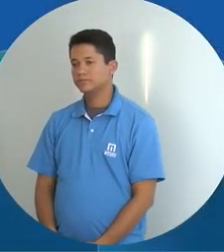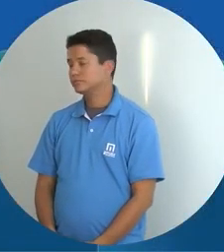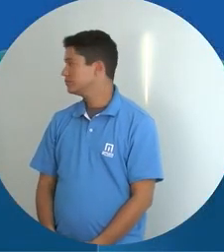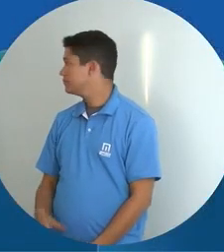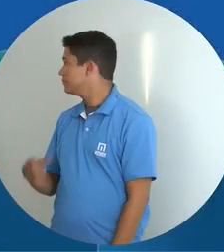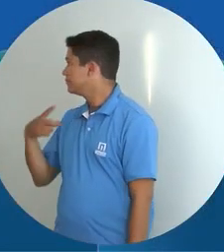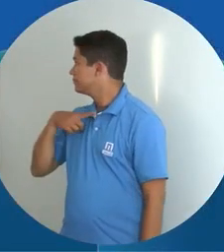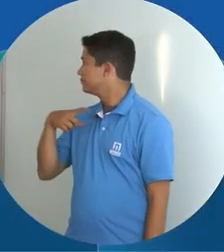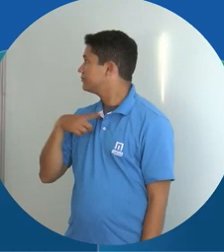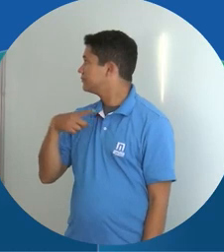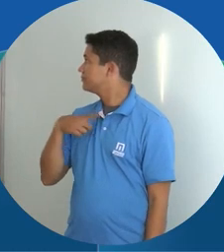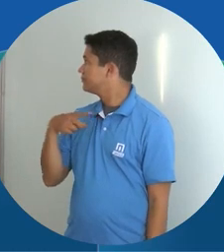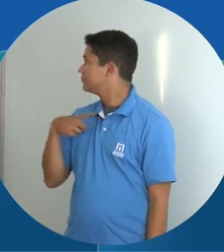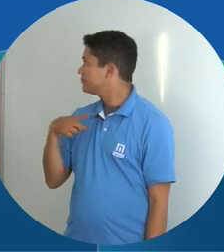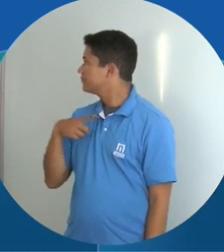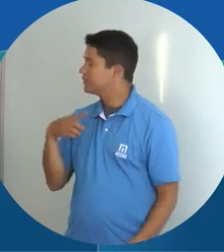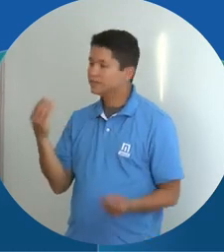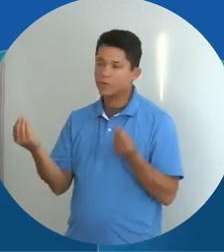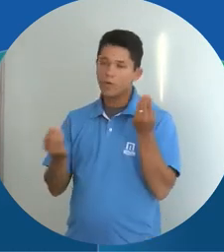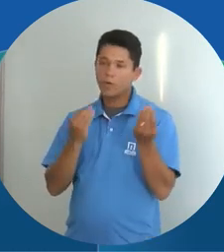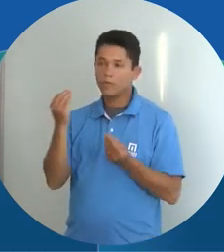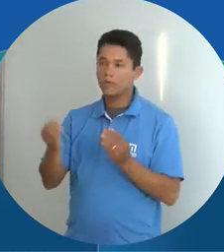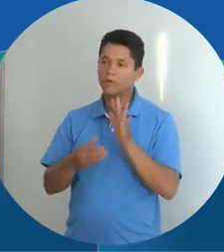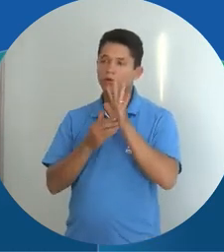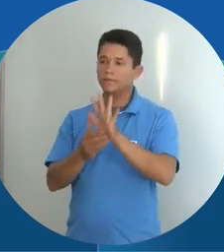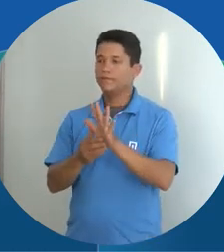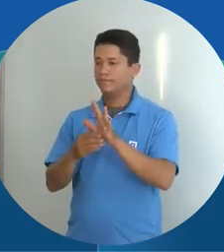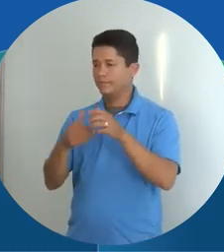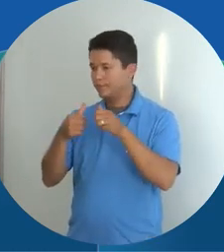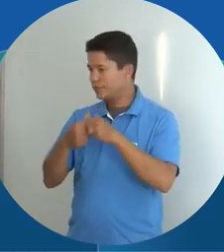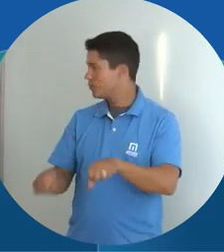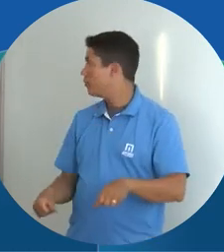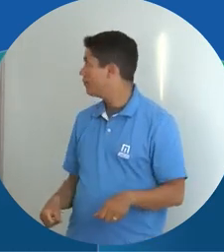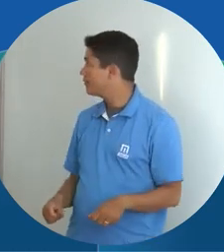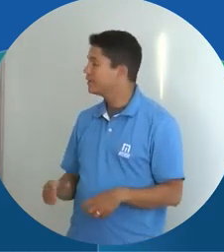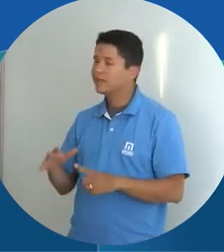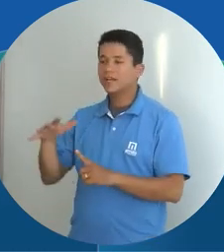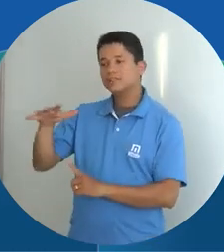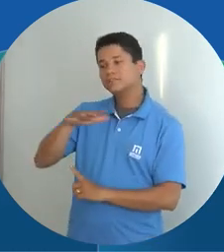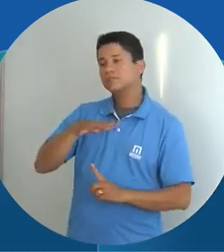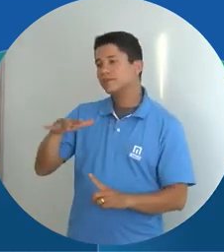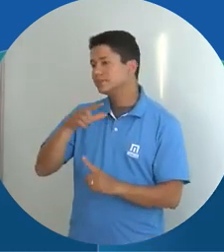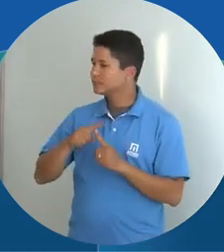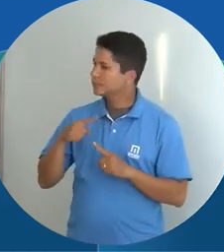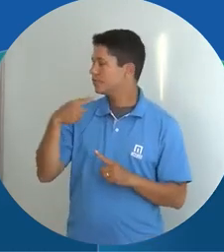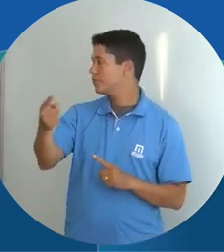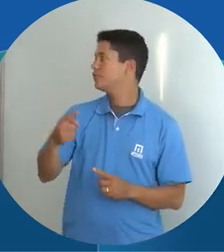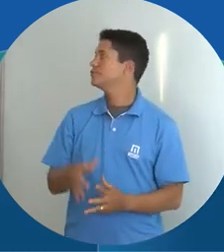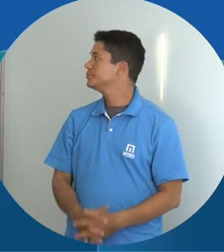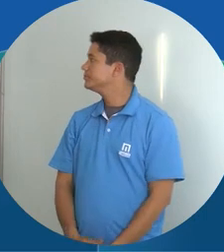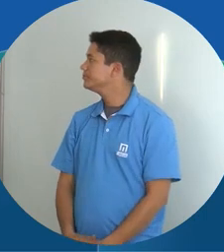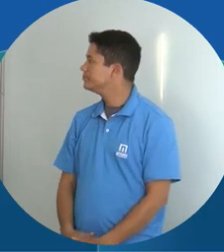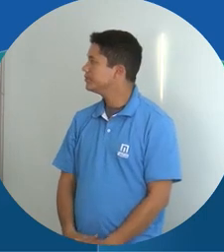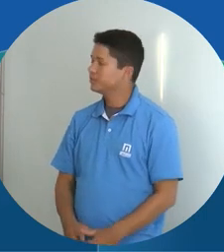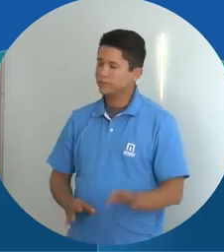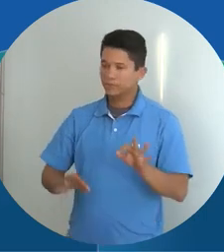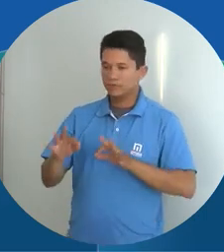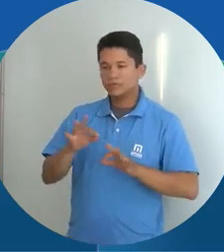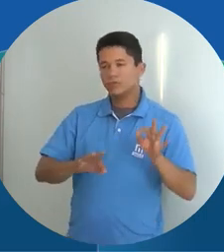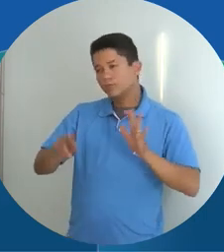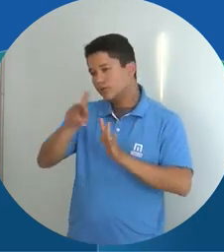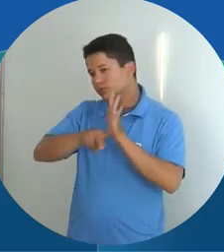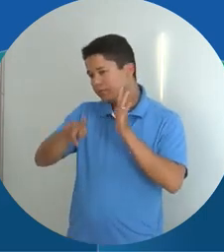seção do viaduto, né, mostrando como é que ficou a situação após o projeto do